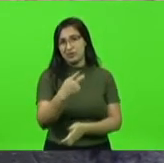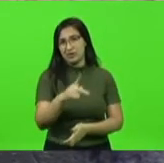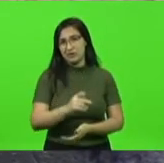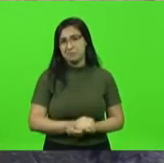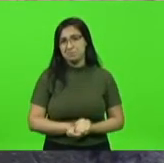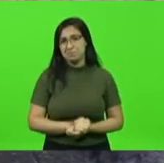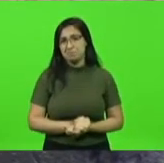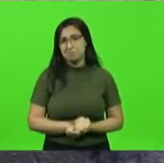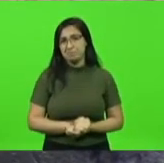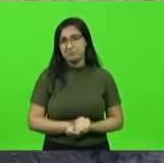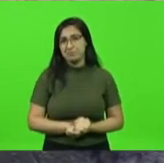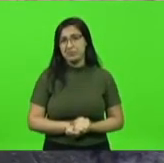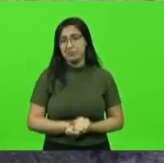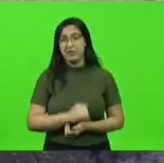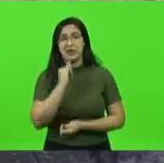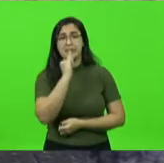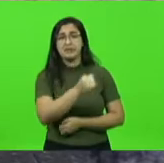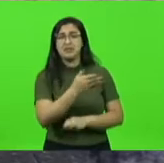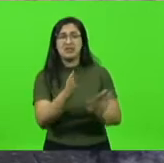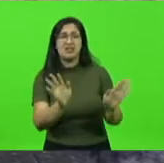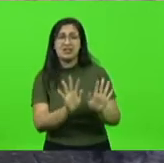vamos dizer para ele aqui, olha, não, você